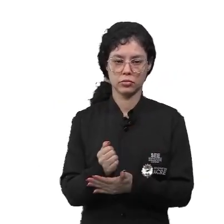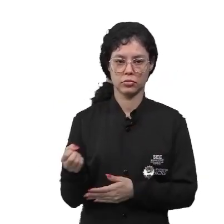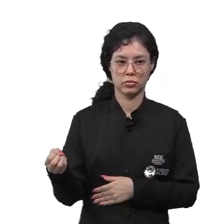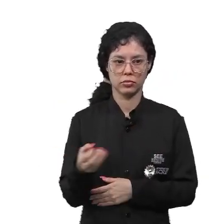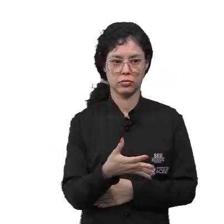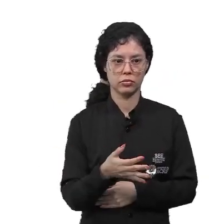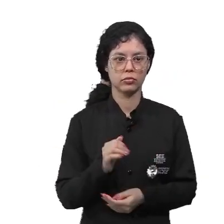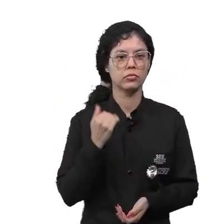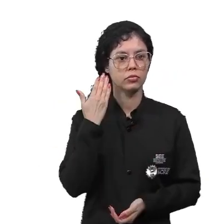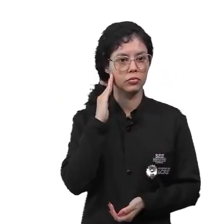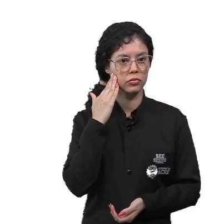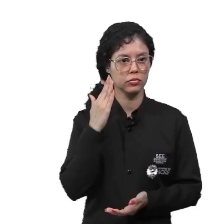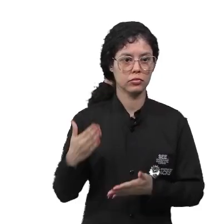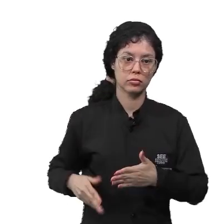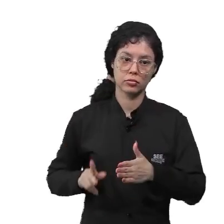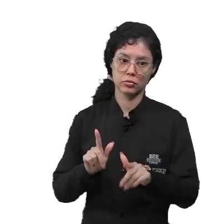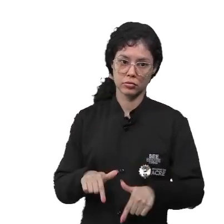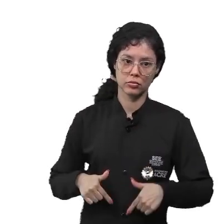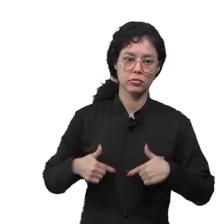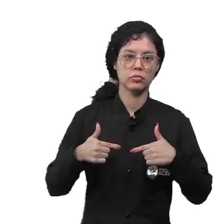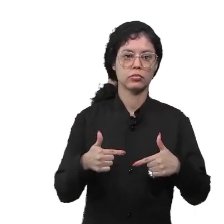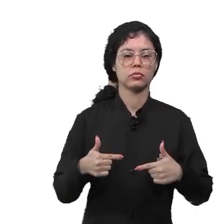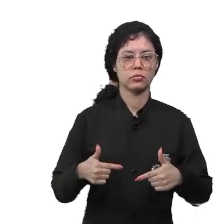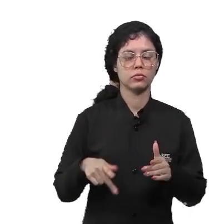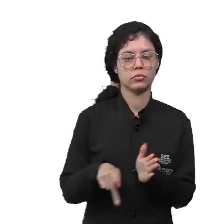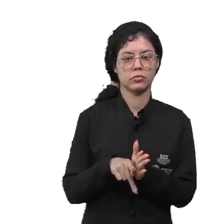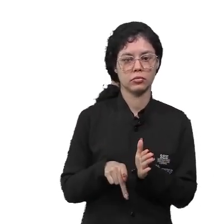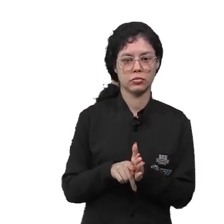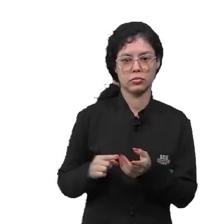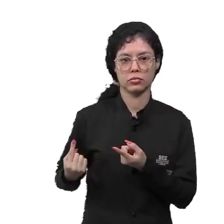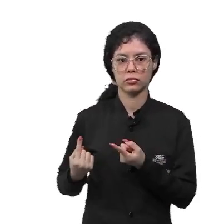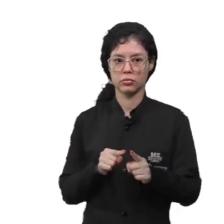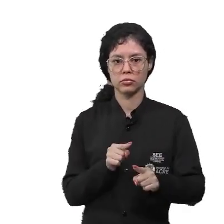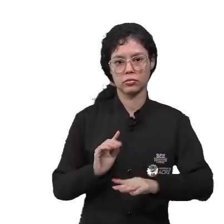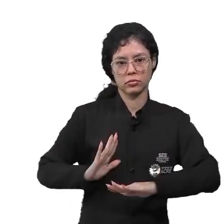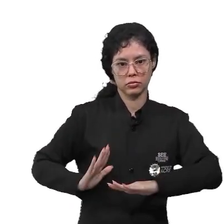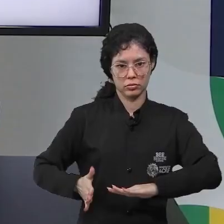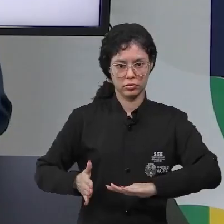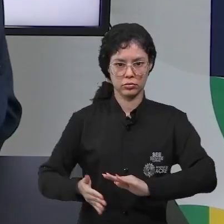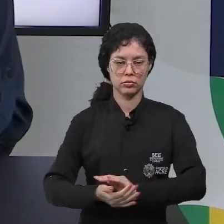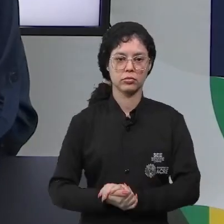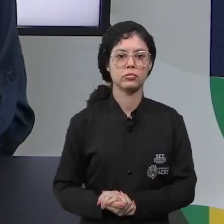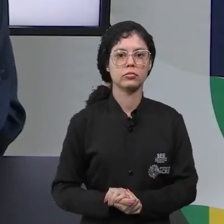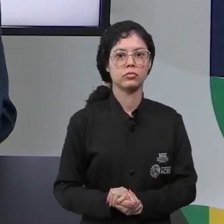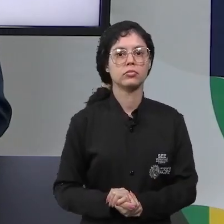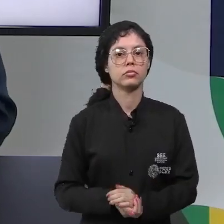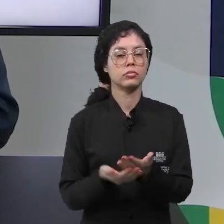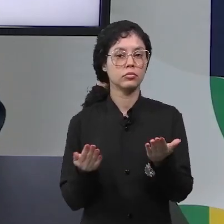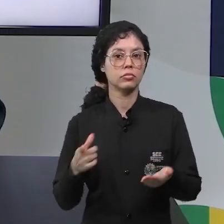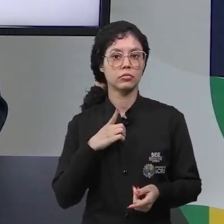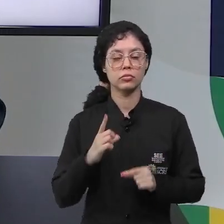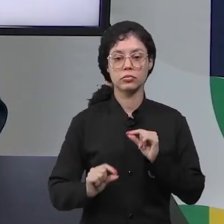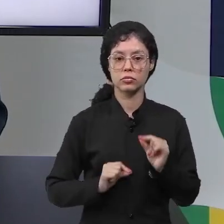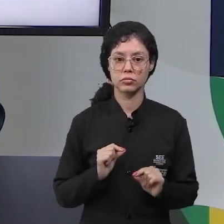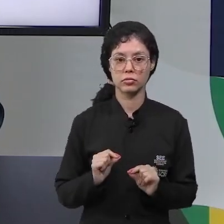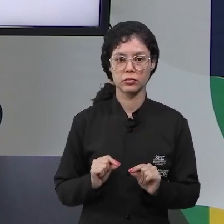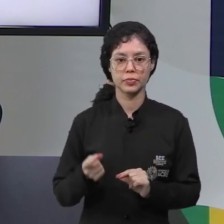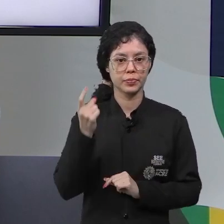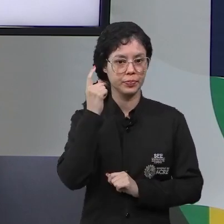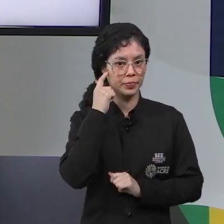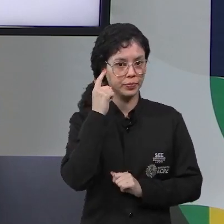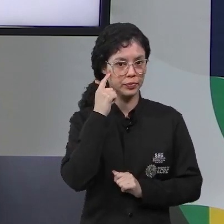buscam novas formas de compreender e enfrentar os desafios contemporâneos. Aí nós temos um